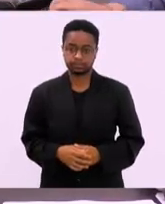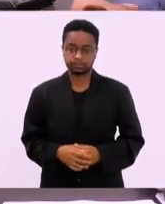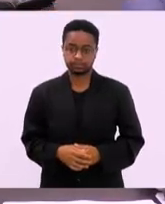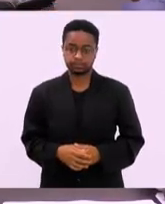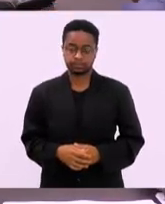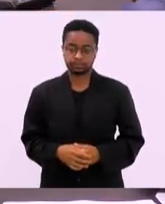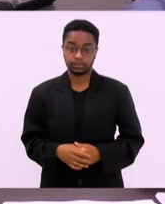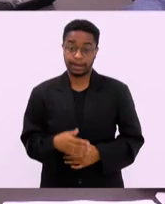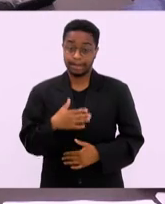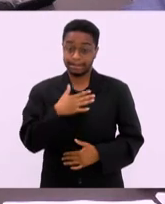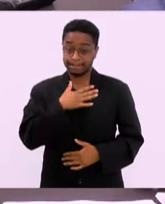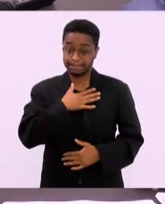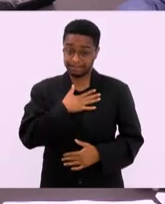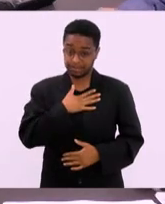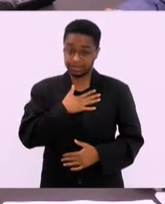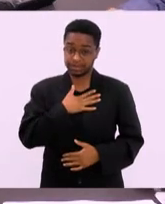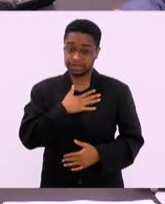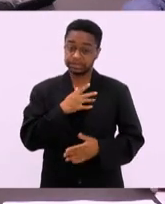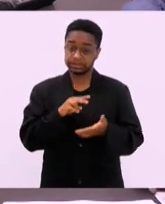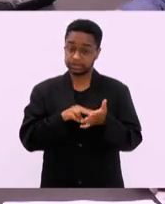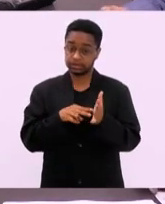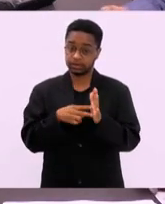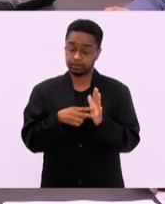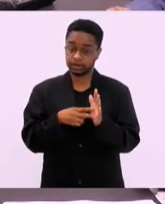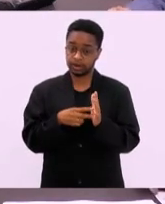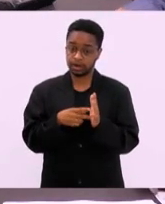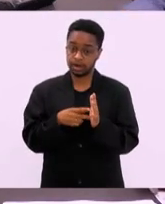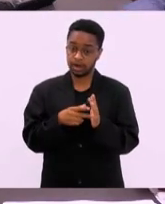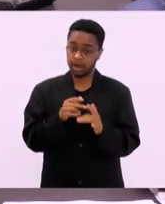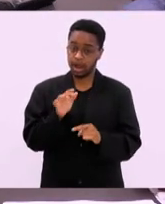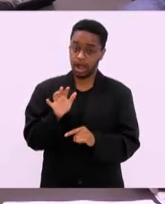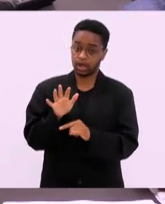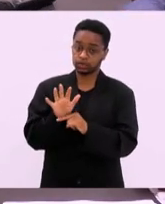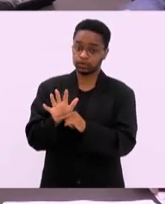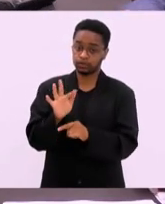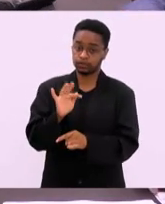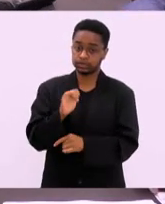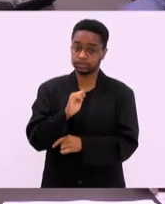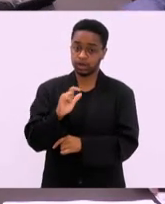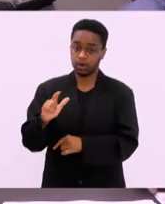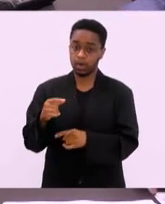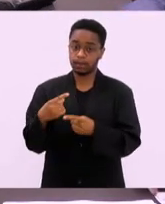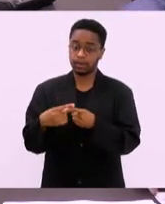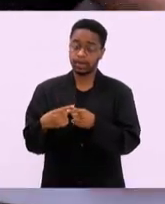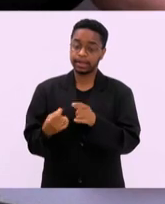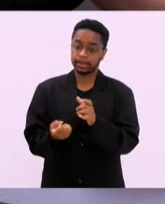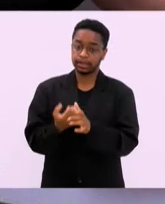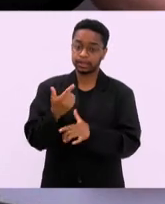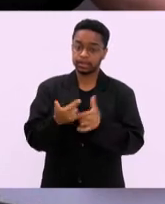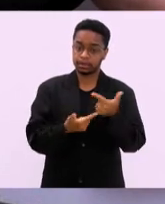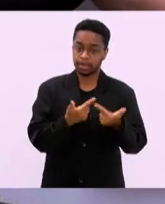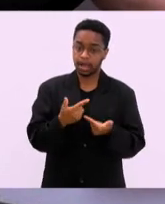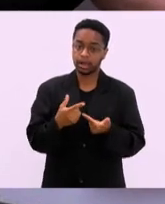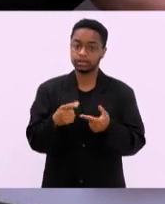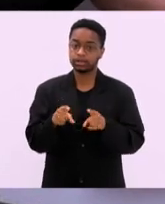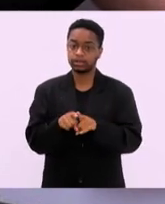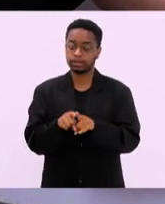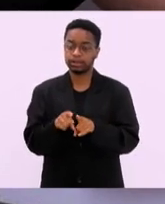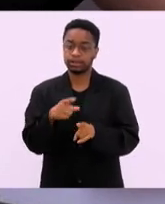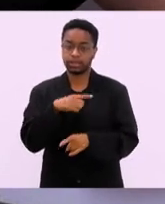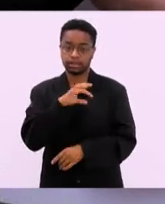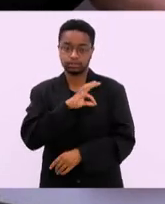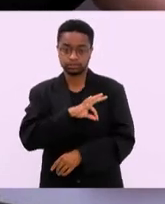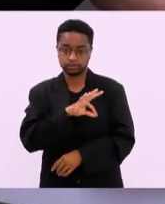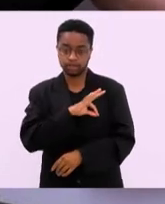Isso, para mim, é um incentivo fiscal. Isso é gerador de emprego e gerador de renda.